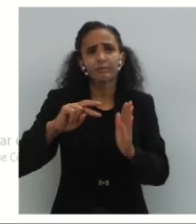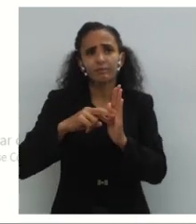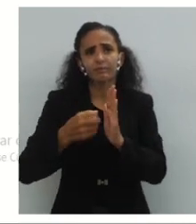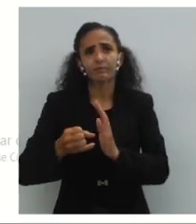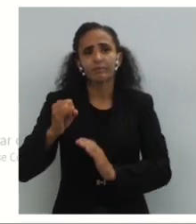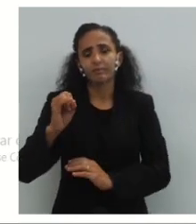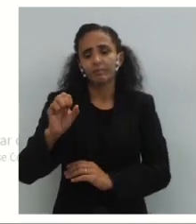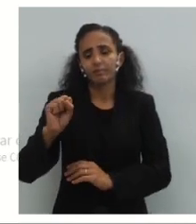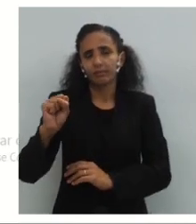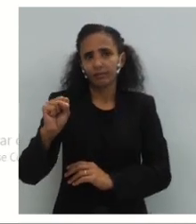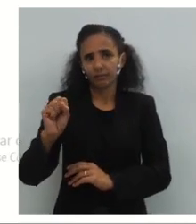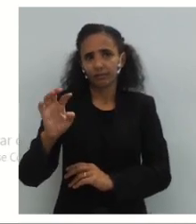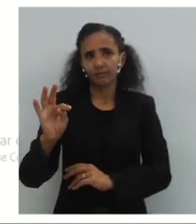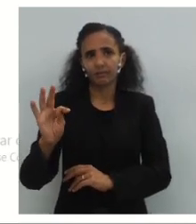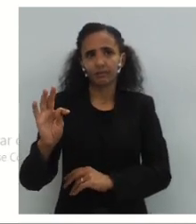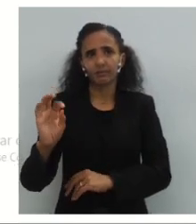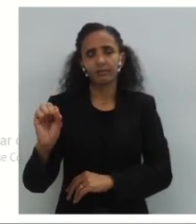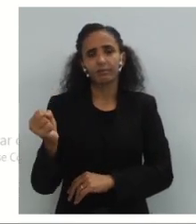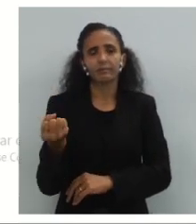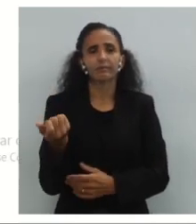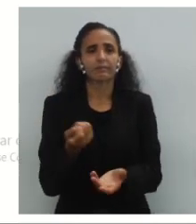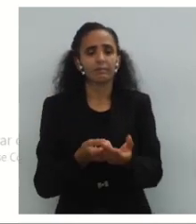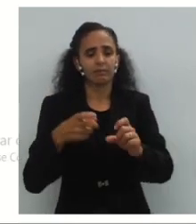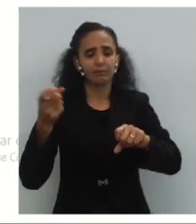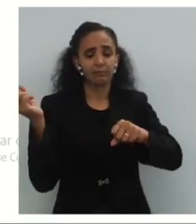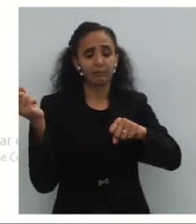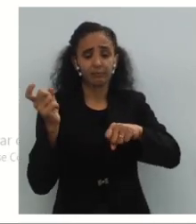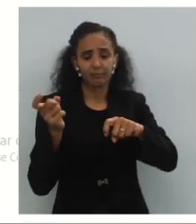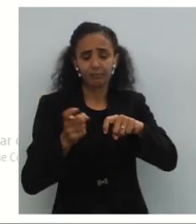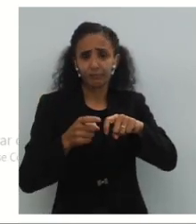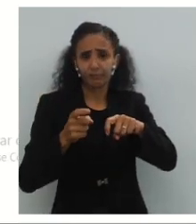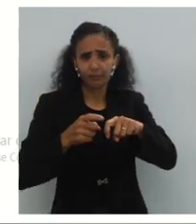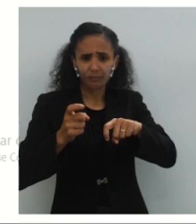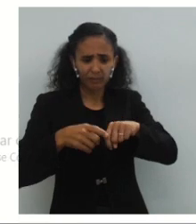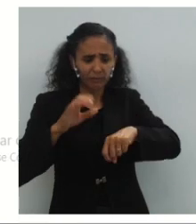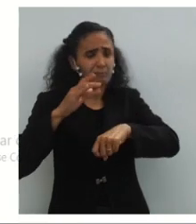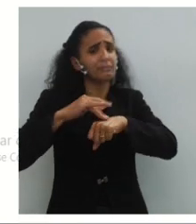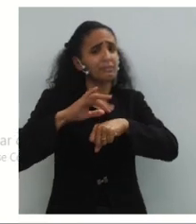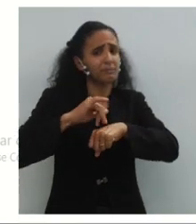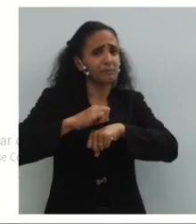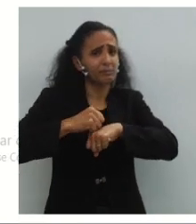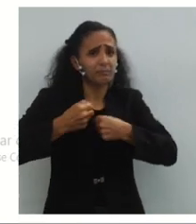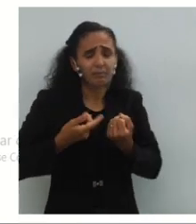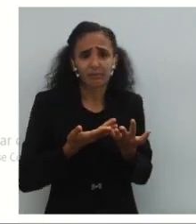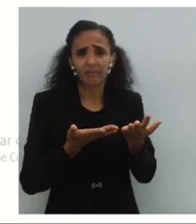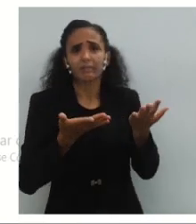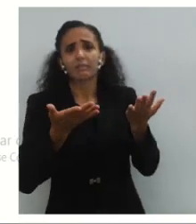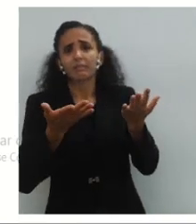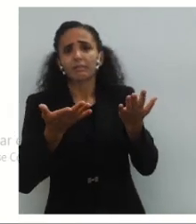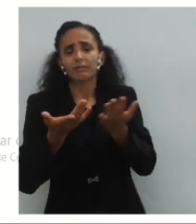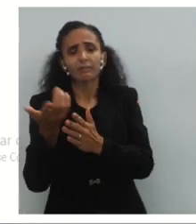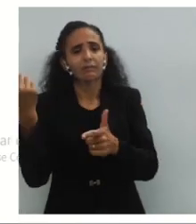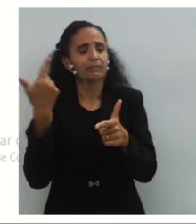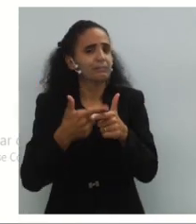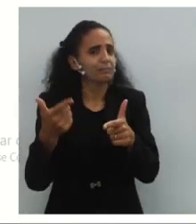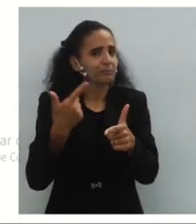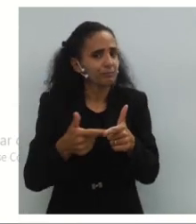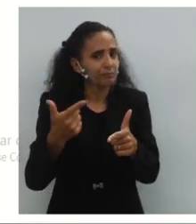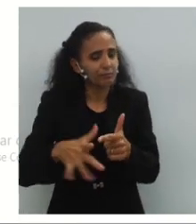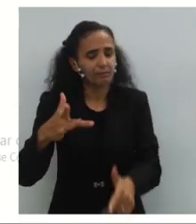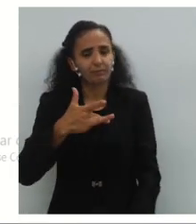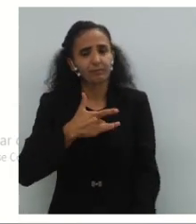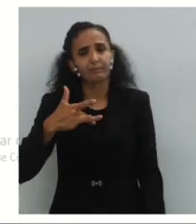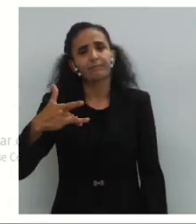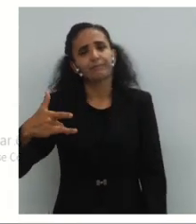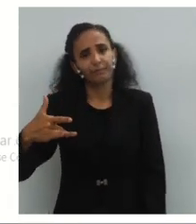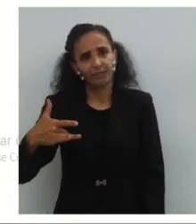você pergunta, o que são as ISTs? As infecções sexualmente transmissíveis, elas